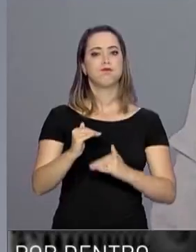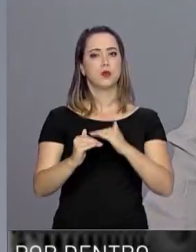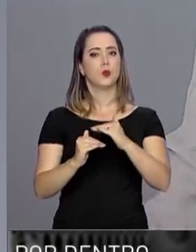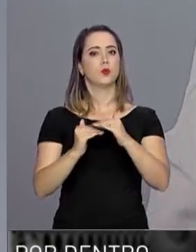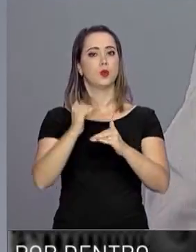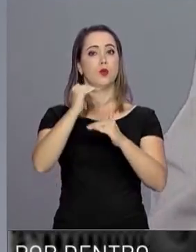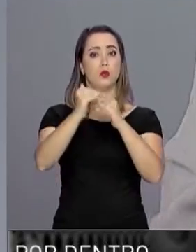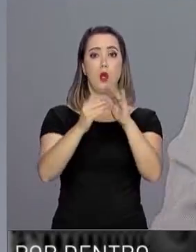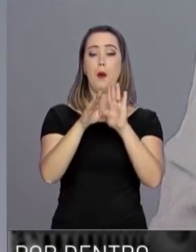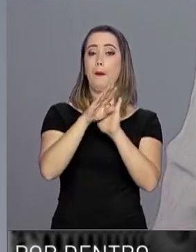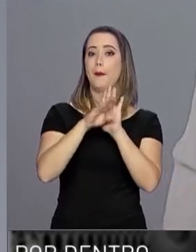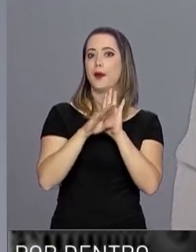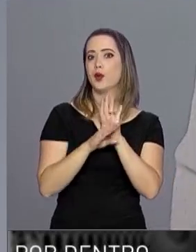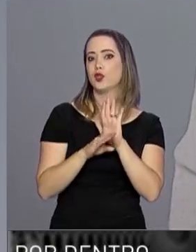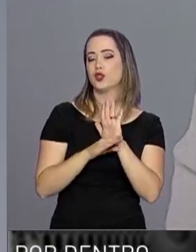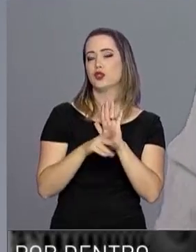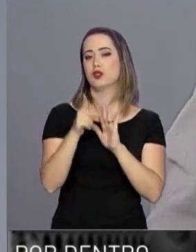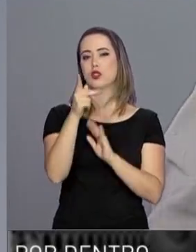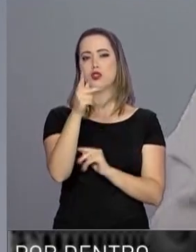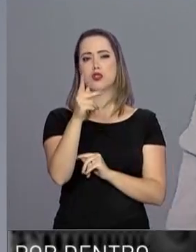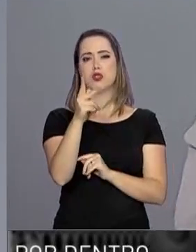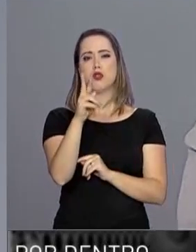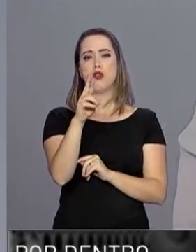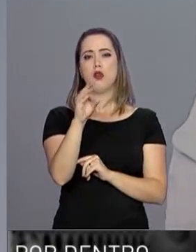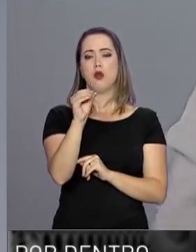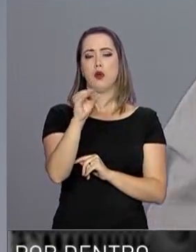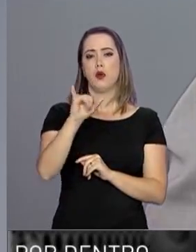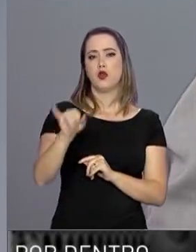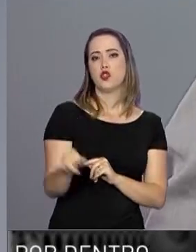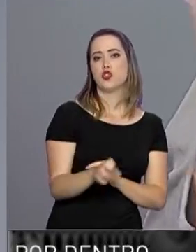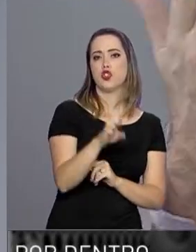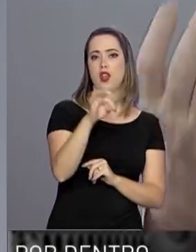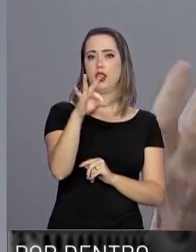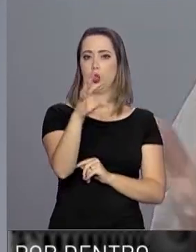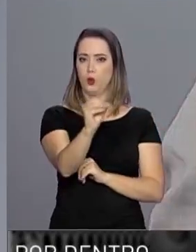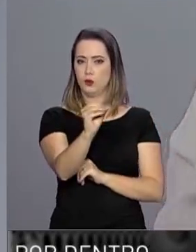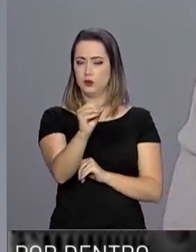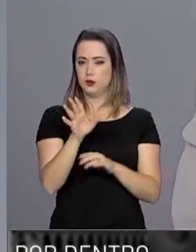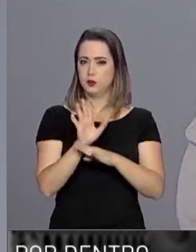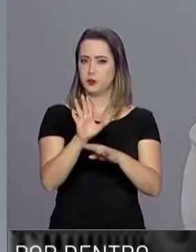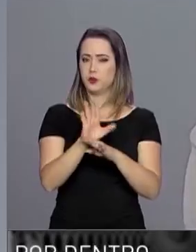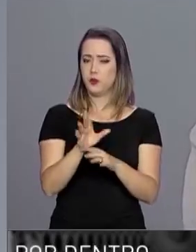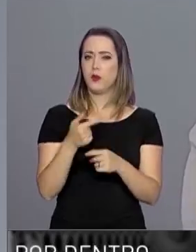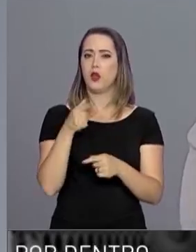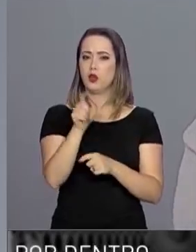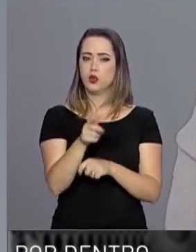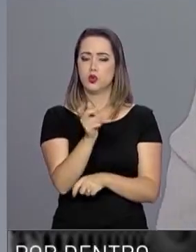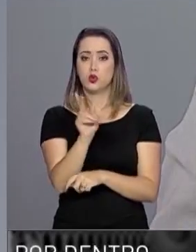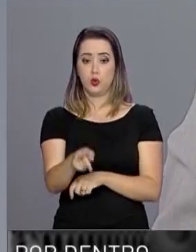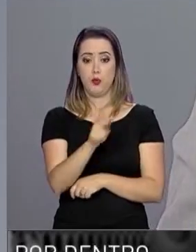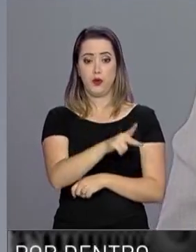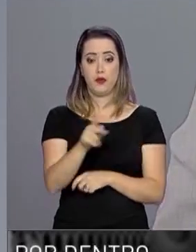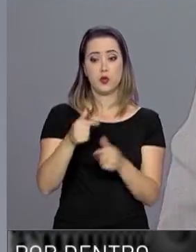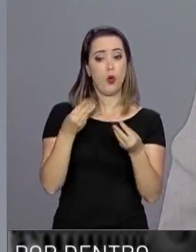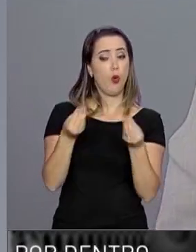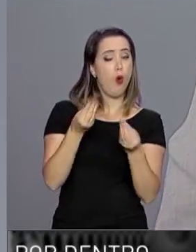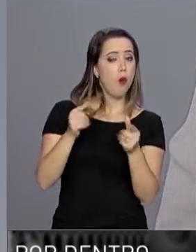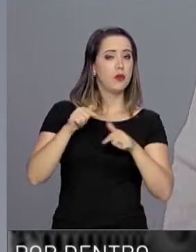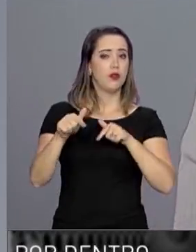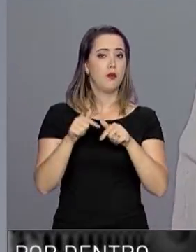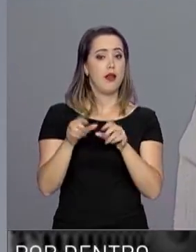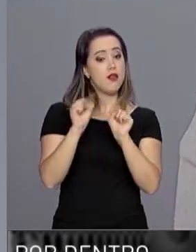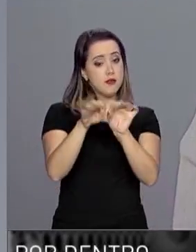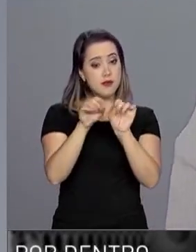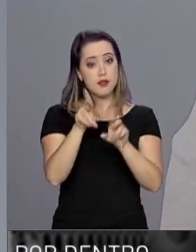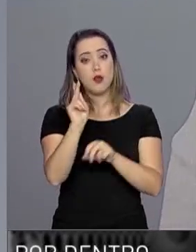projetos, onde ela vai ter de realizar os projetos, o livro traz o apoio e traz para o professor a forma de trabalhar. Isso é uma inovação muito